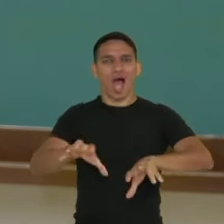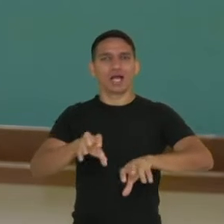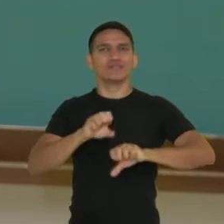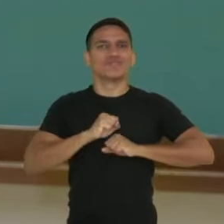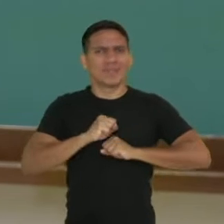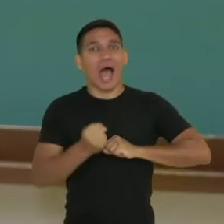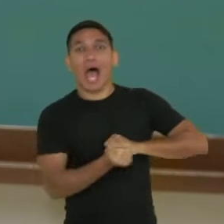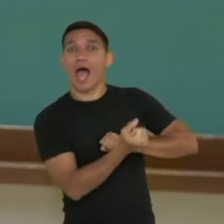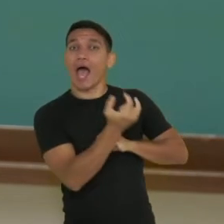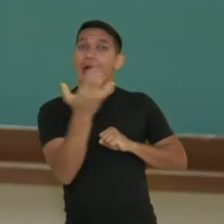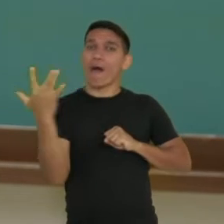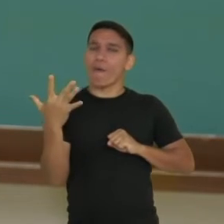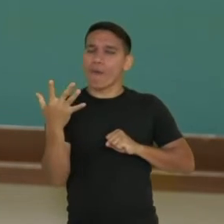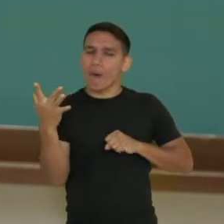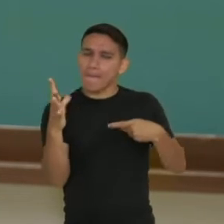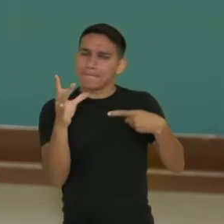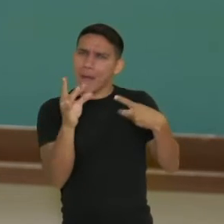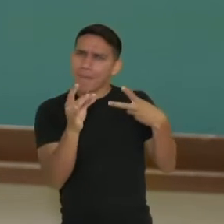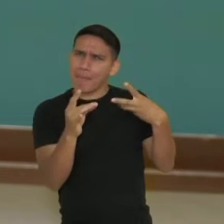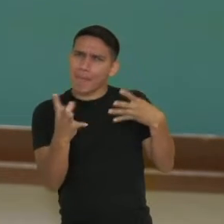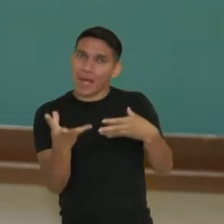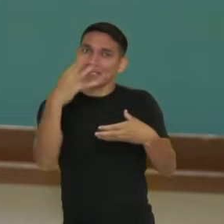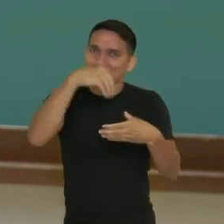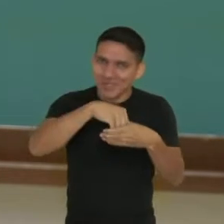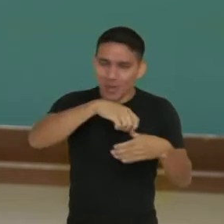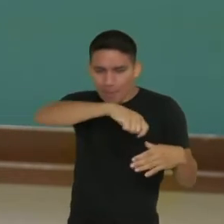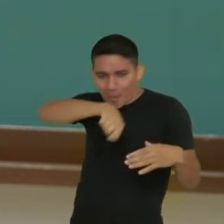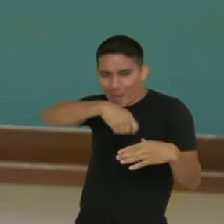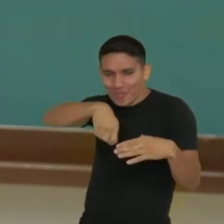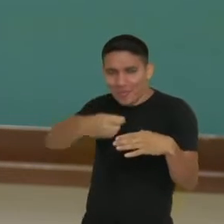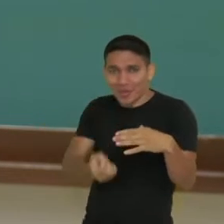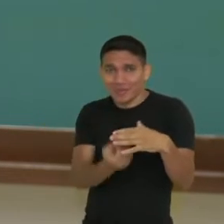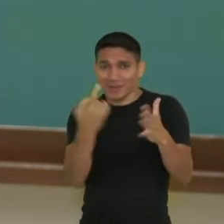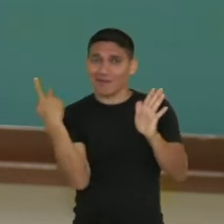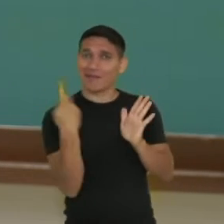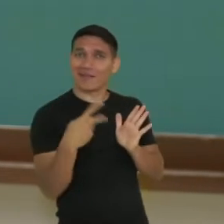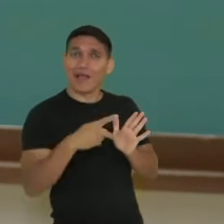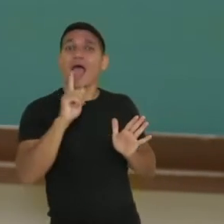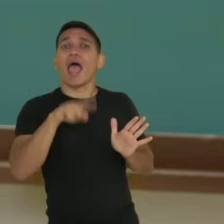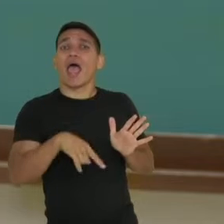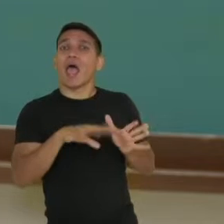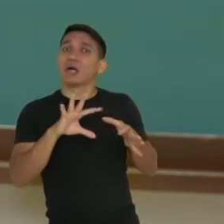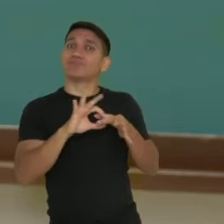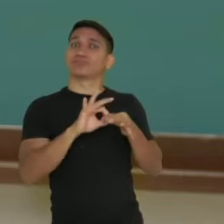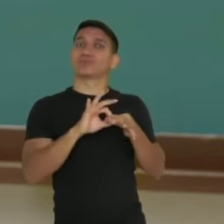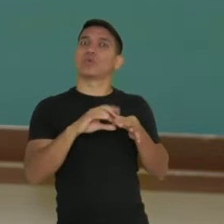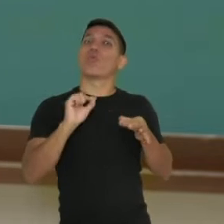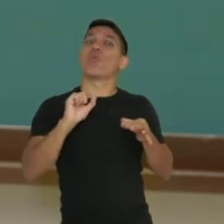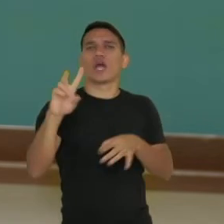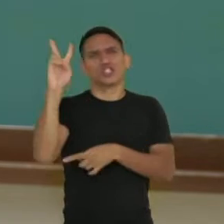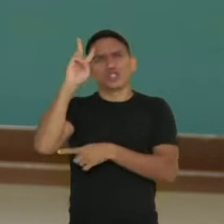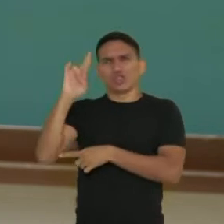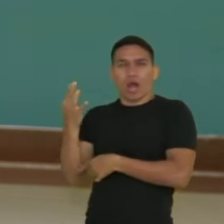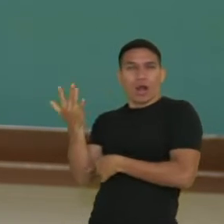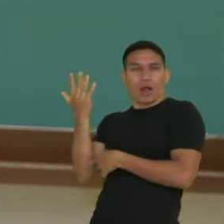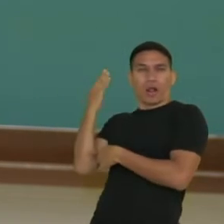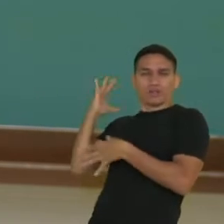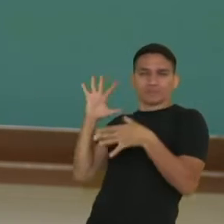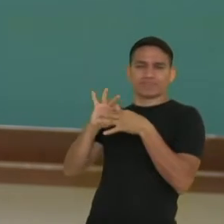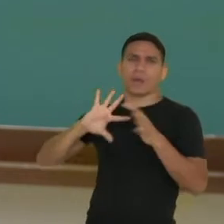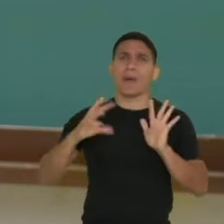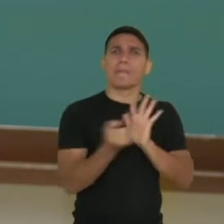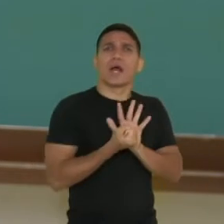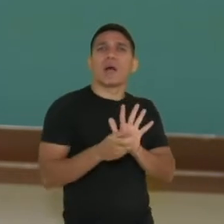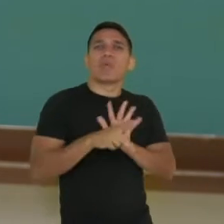de alguns ingredientes e formam ali um prato típico. E isso também é um componente histórico, né, daquela região,